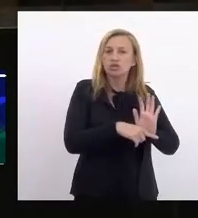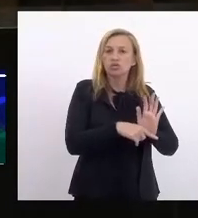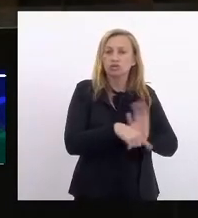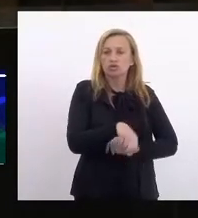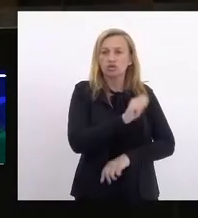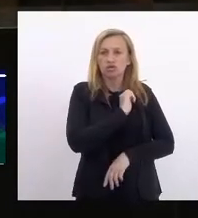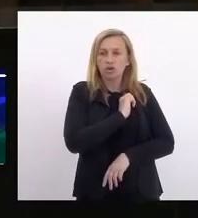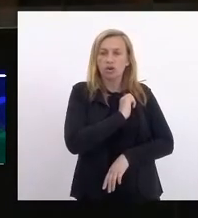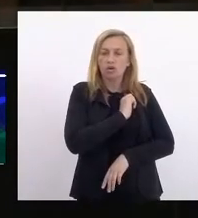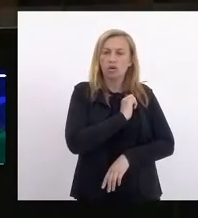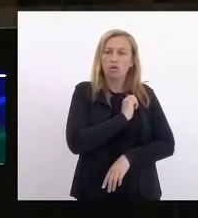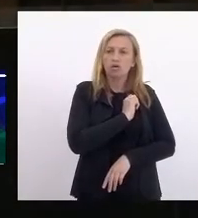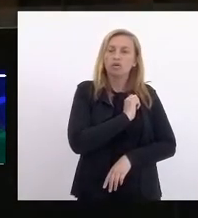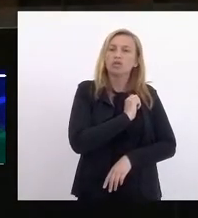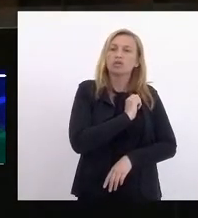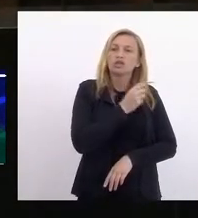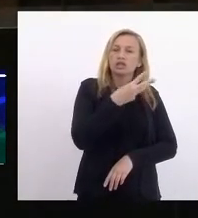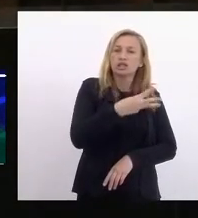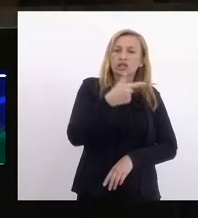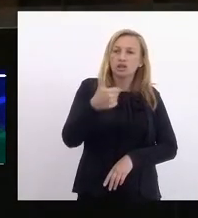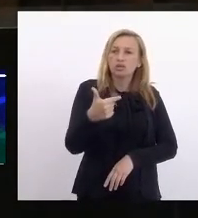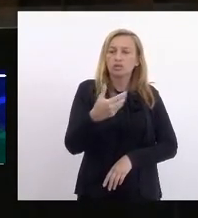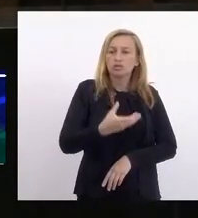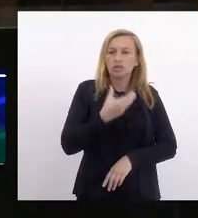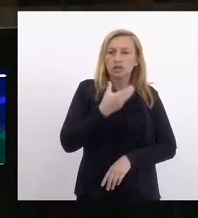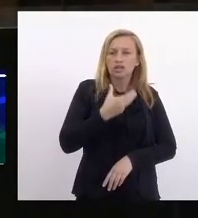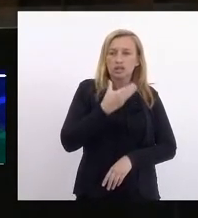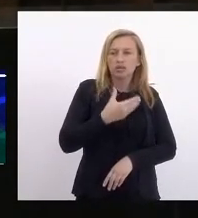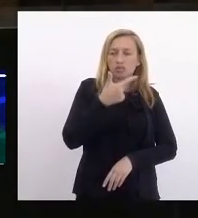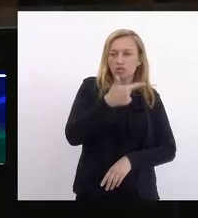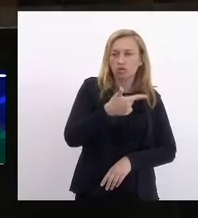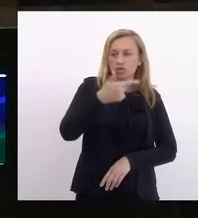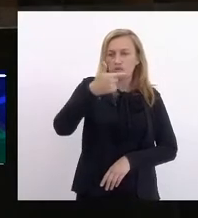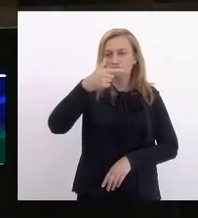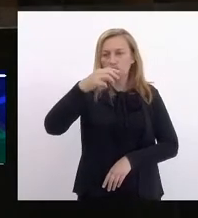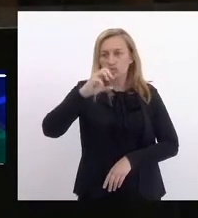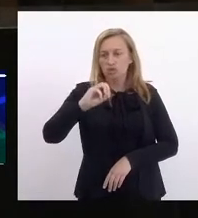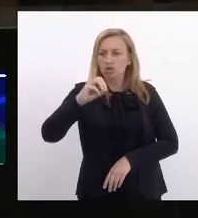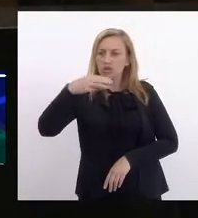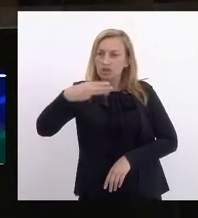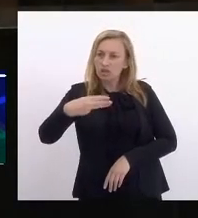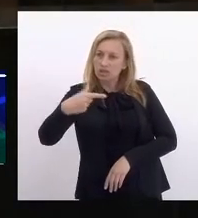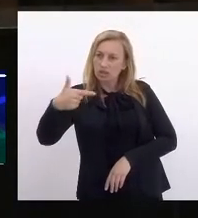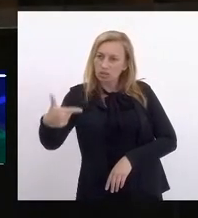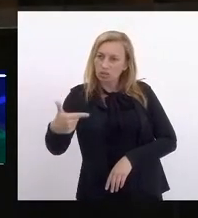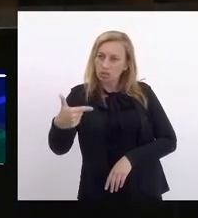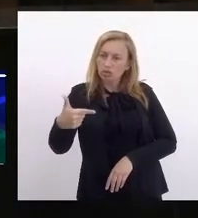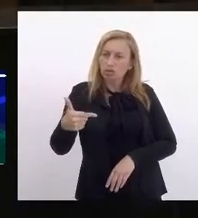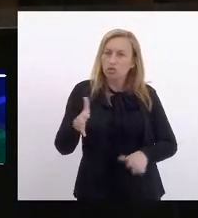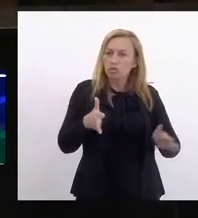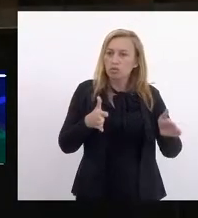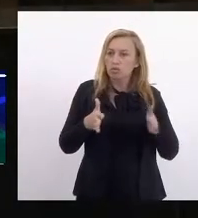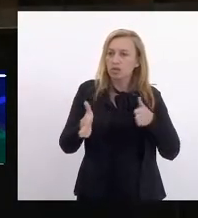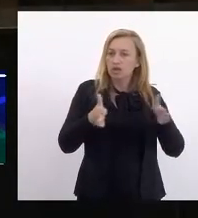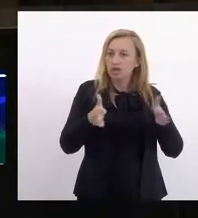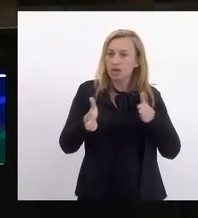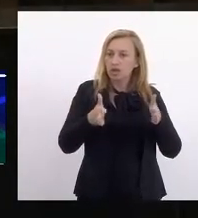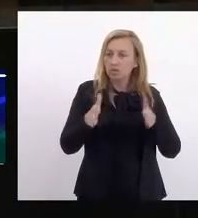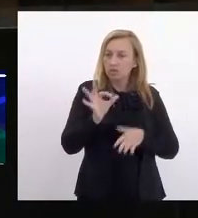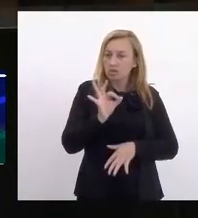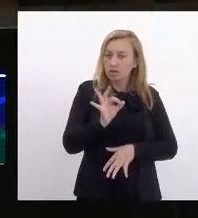fiscais, né, para dia 31 de dezembro de 2032, um prazo original que